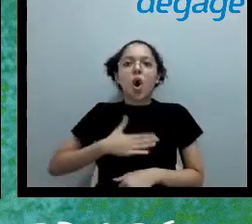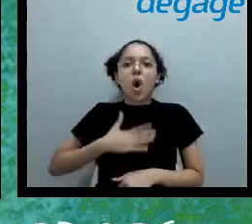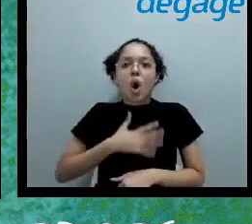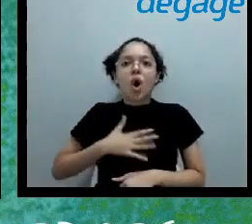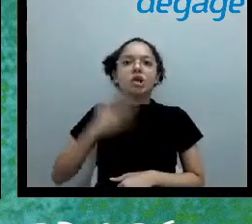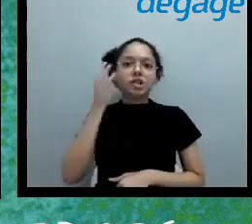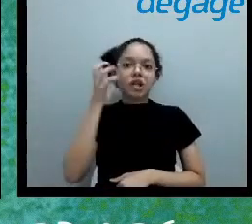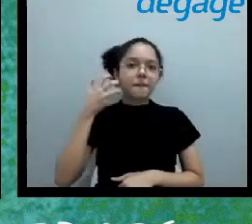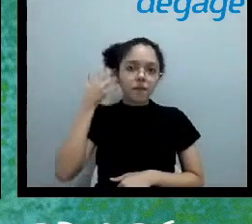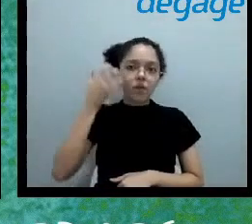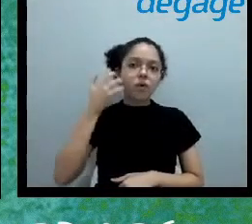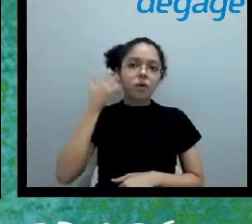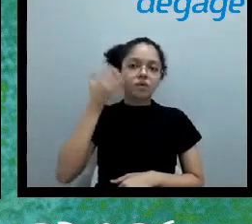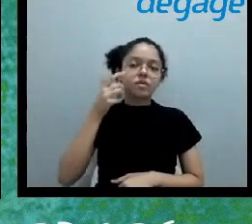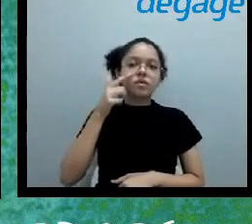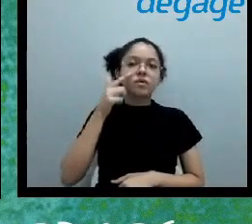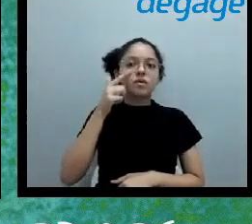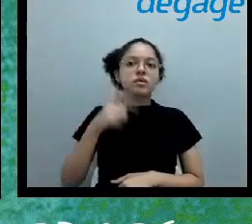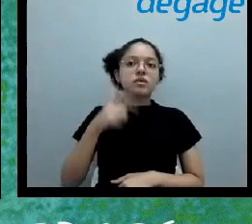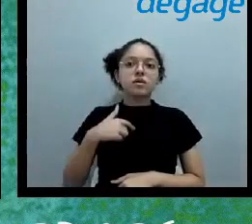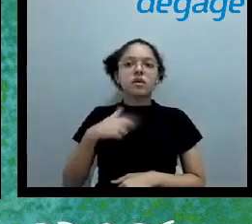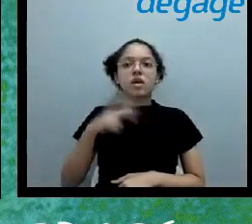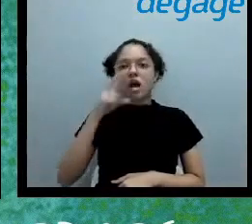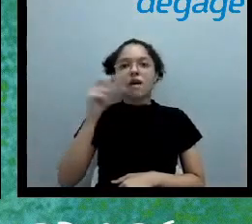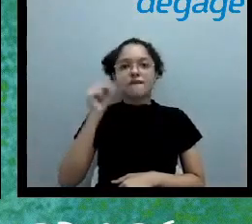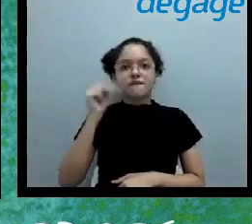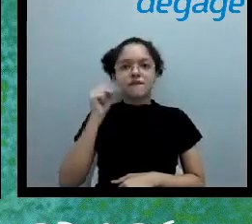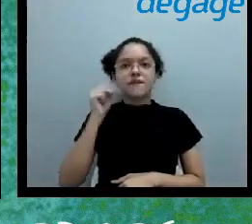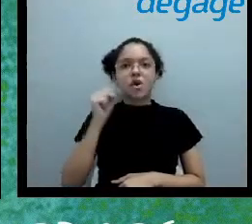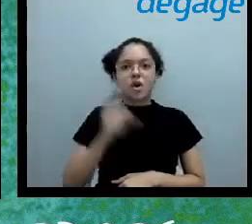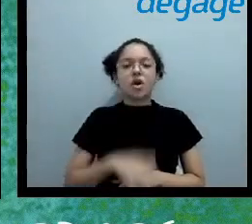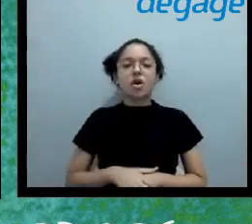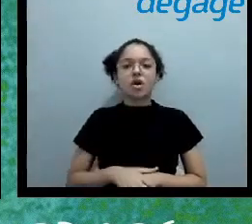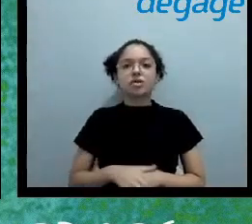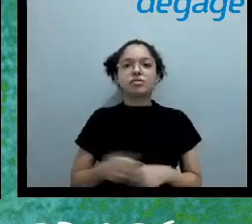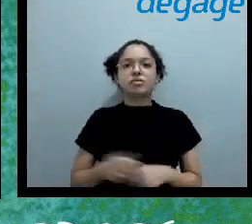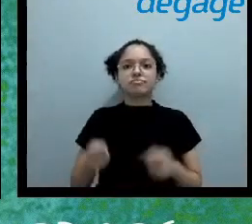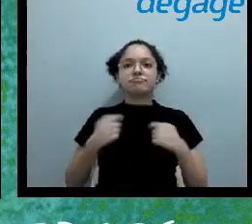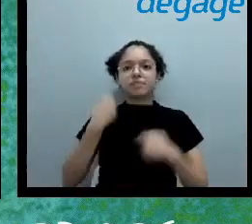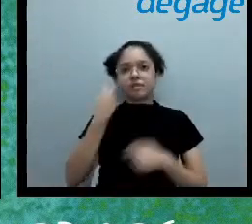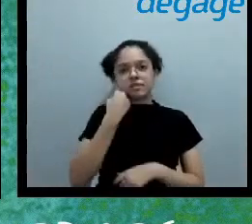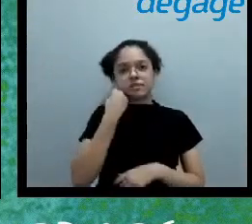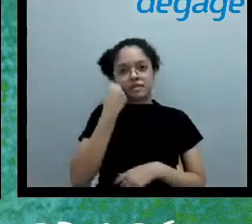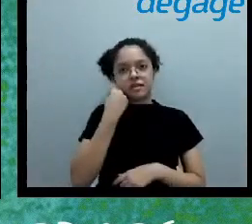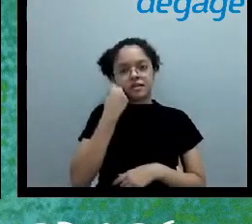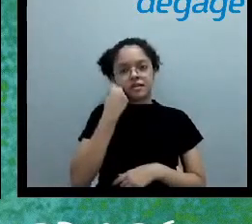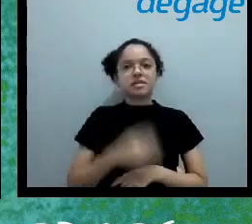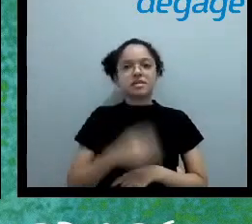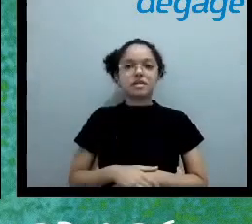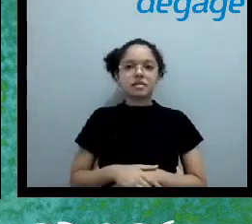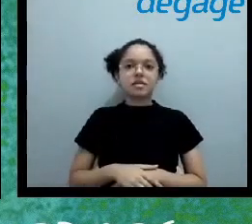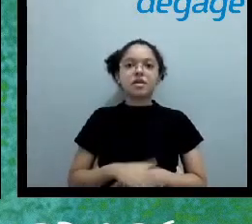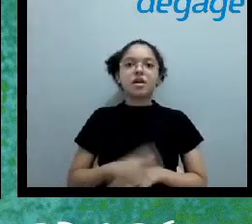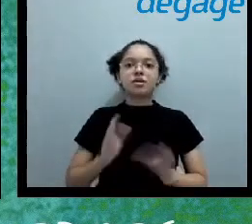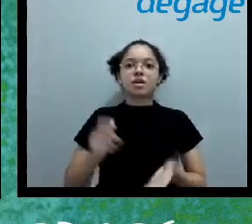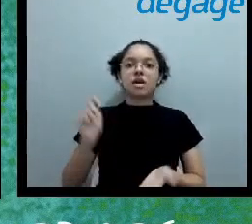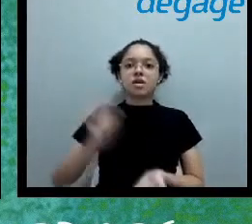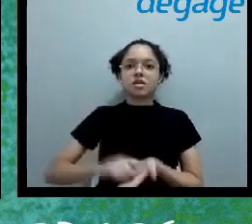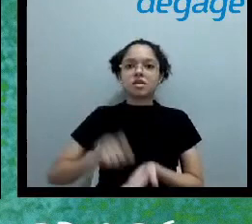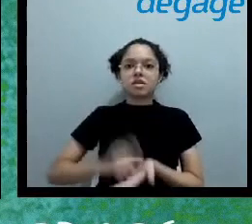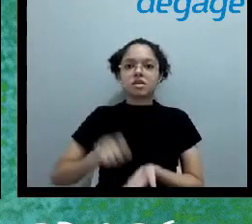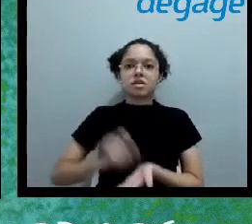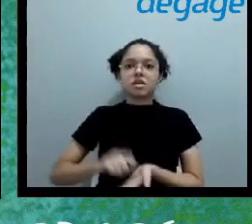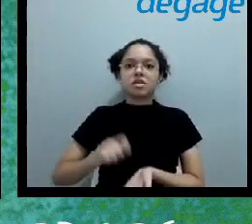e aí é muito forte o trabalho que a gente faz junto. Então, eu já escrevi uma música com o usuário